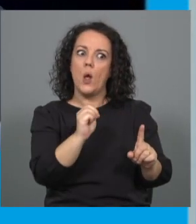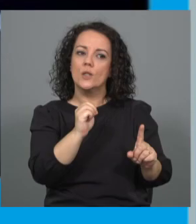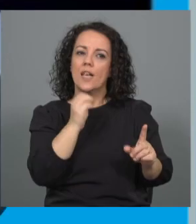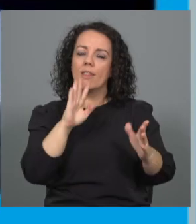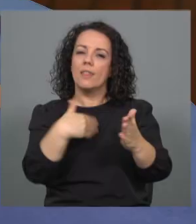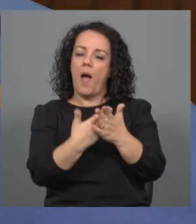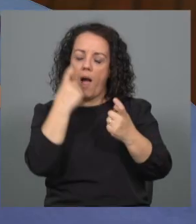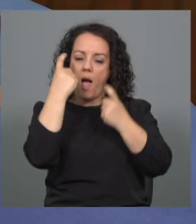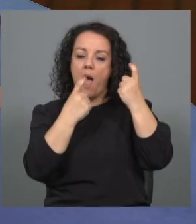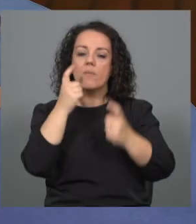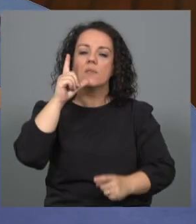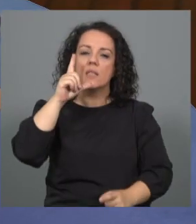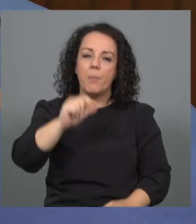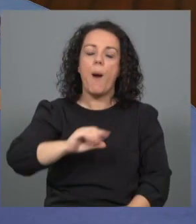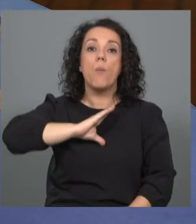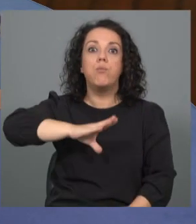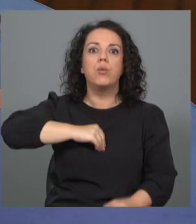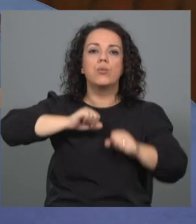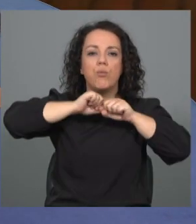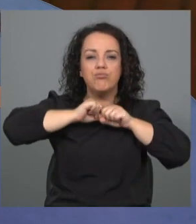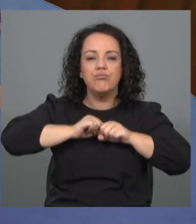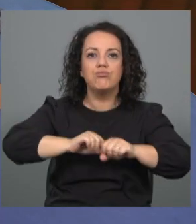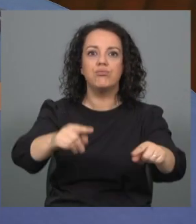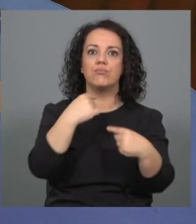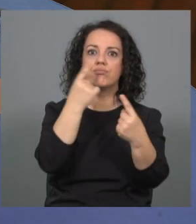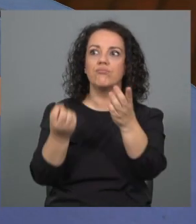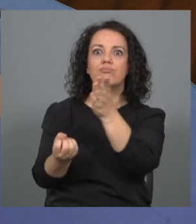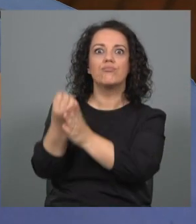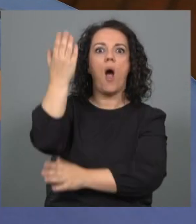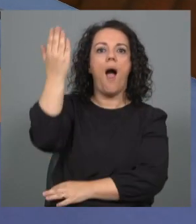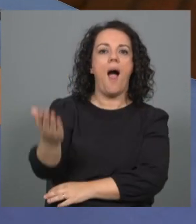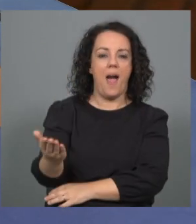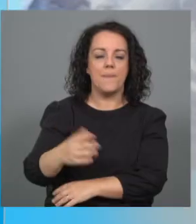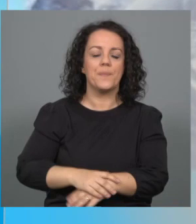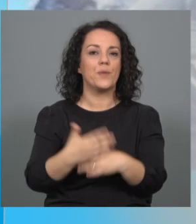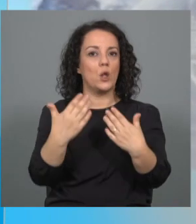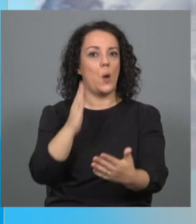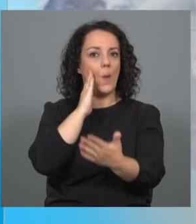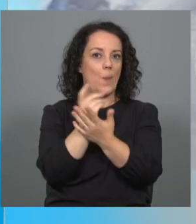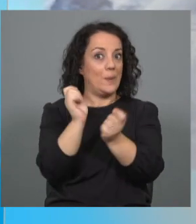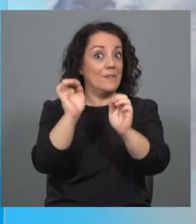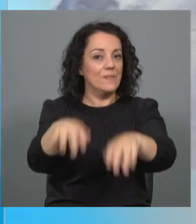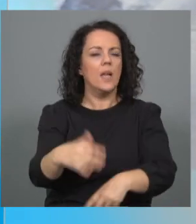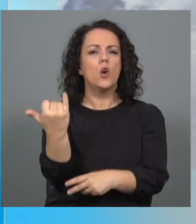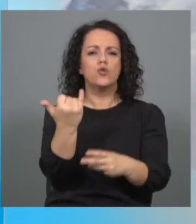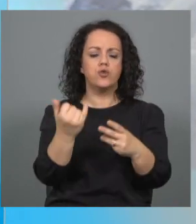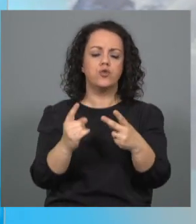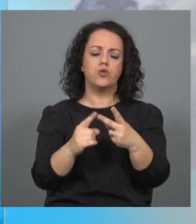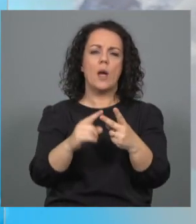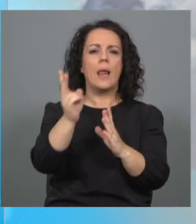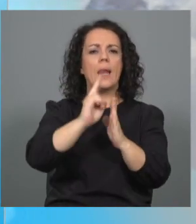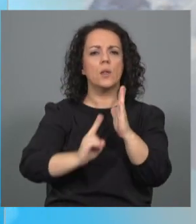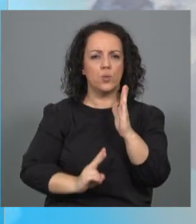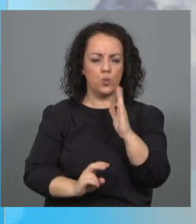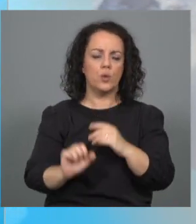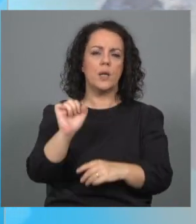o mundo e anunciar a boa nova. Vamos olhar, para terminarmos, a segunda leitura da primeira epístola de